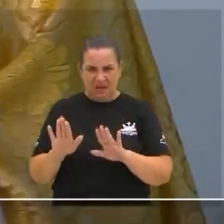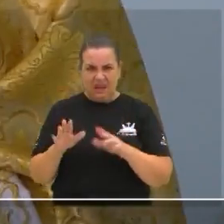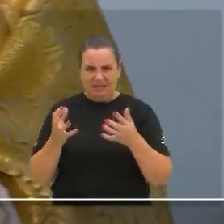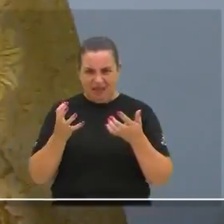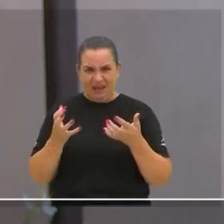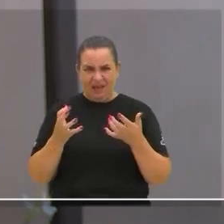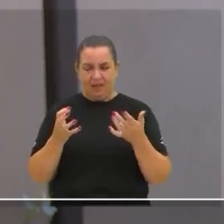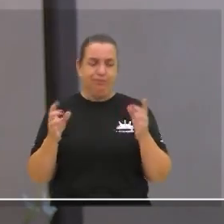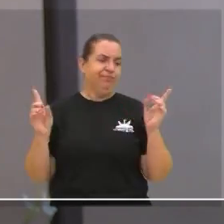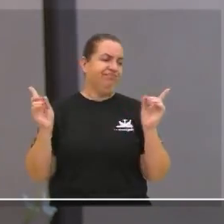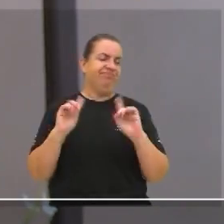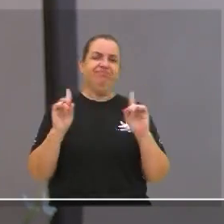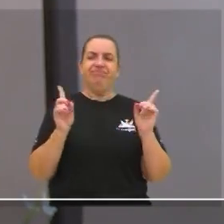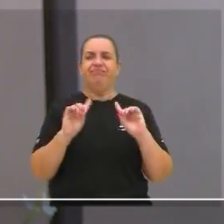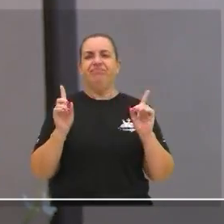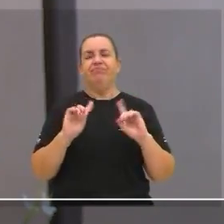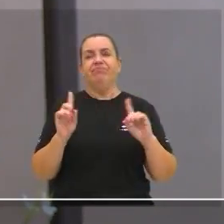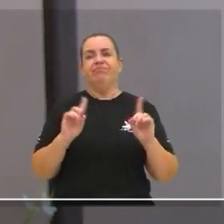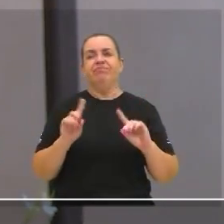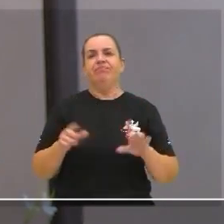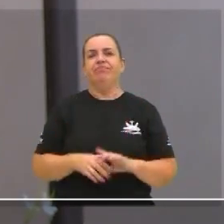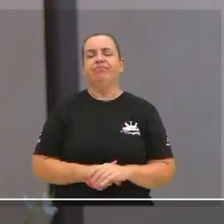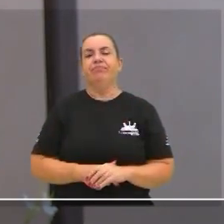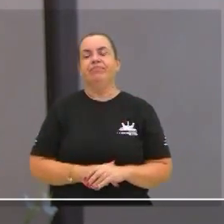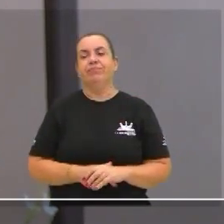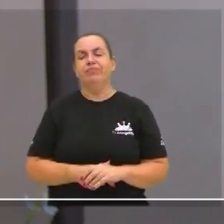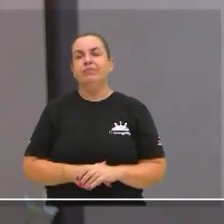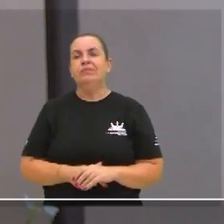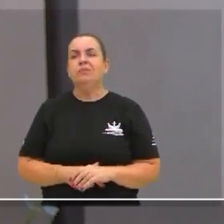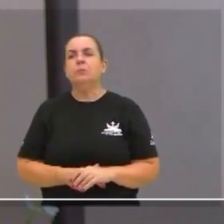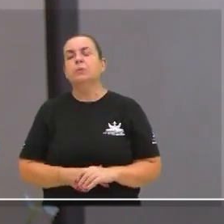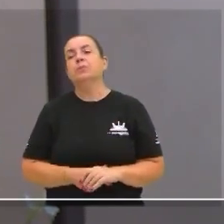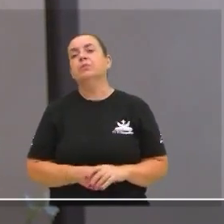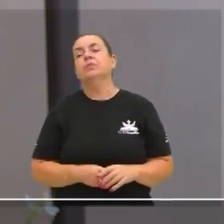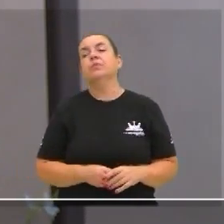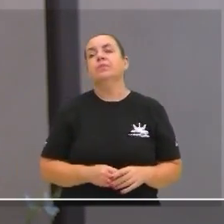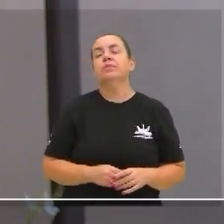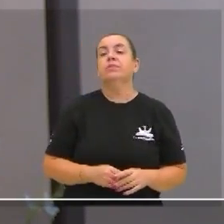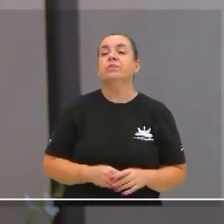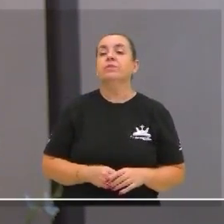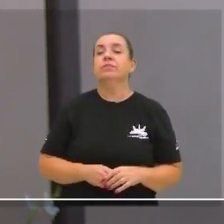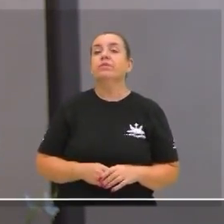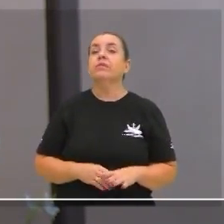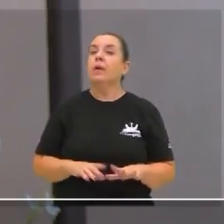permanecer nessa caverna da escuridão,